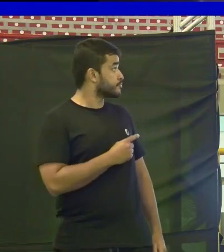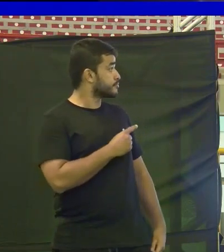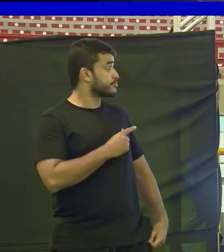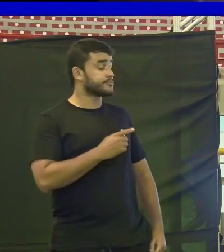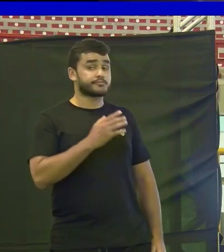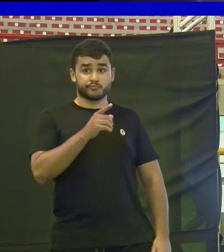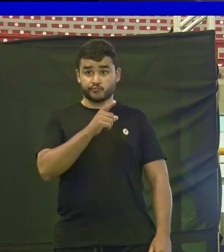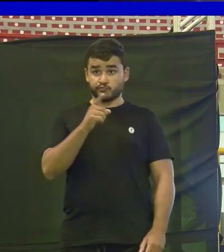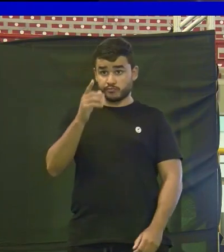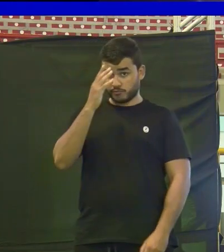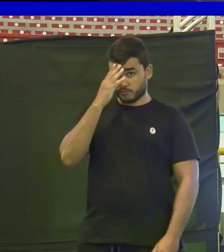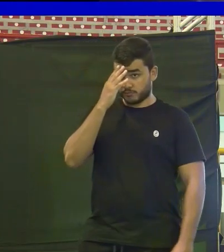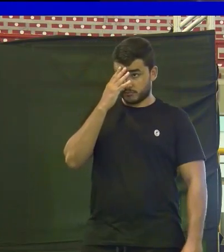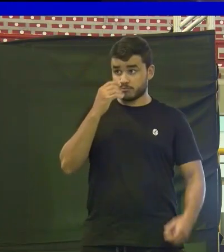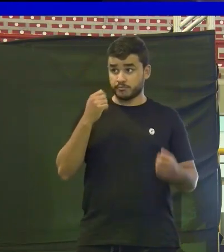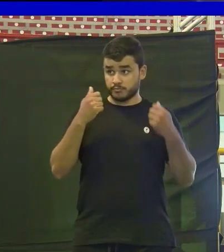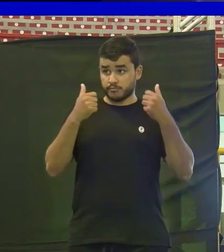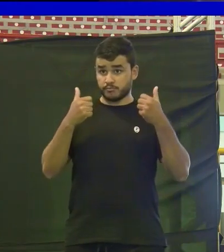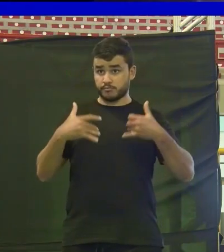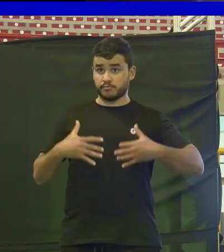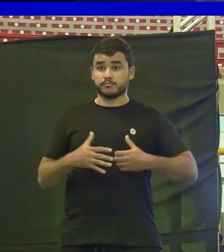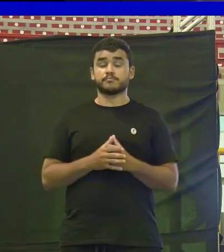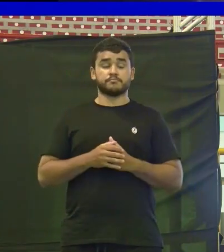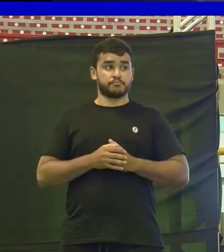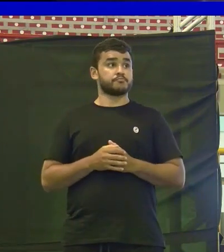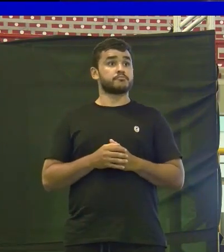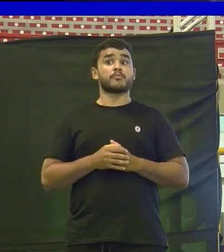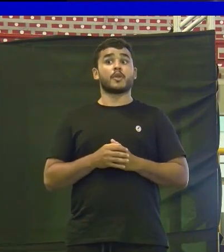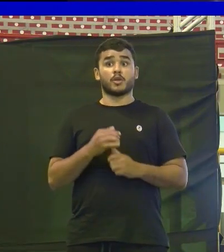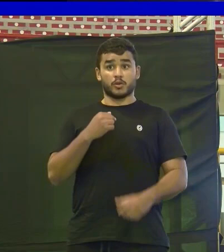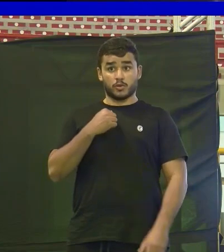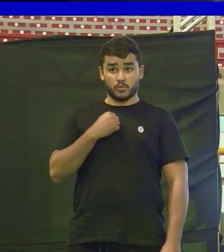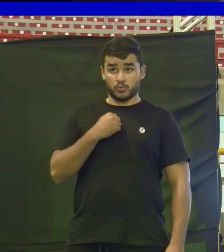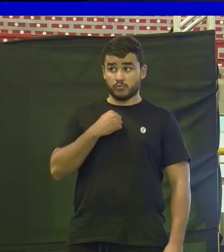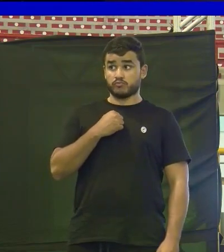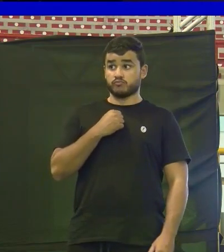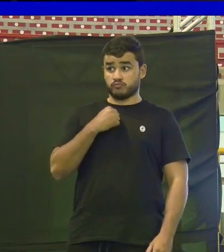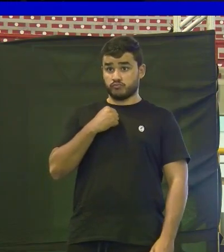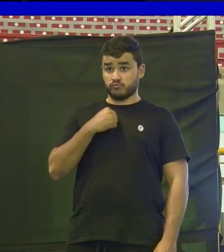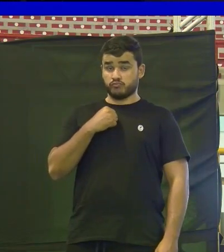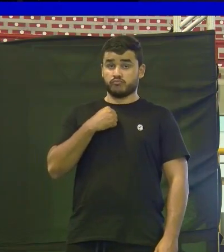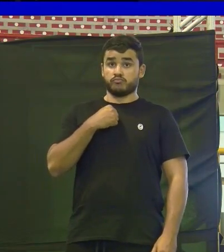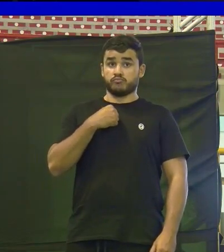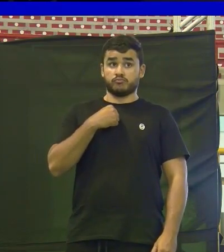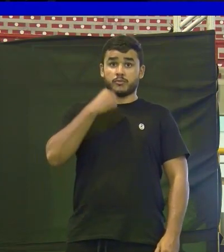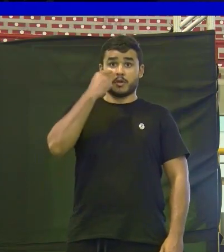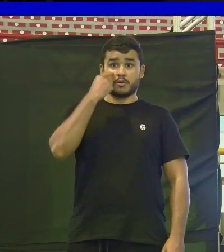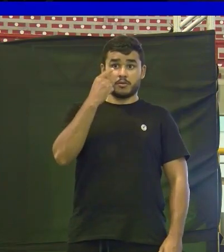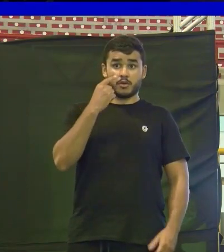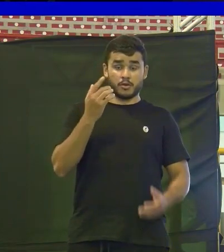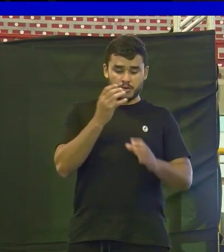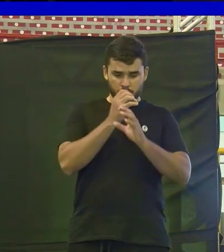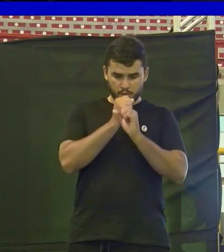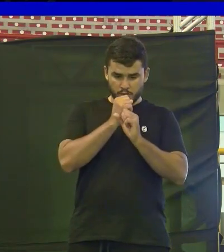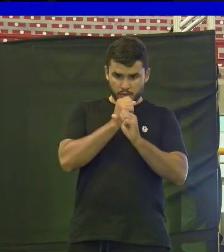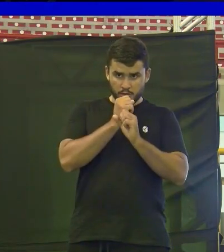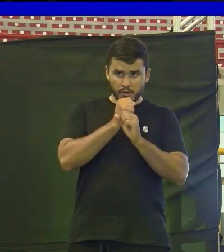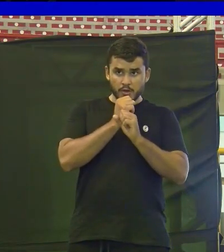e seguros, tá? Eu só posso fazer o que vou fazer